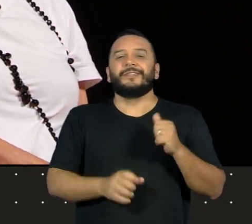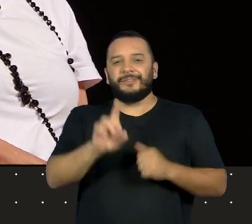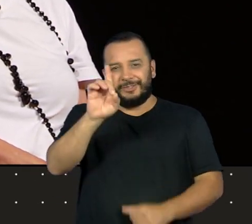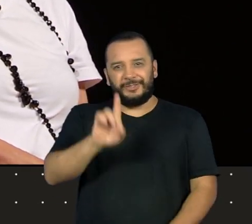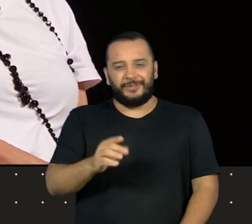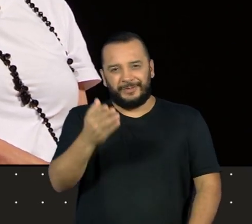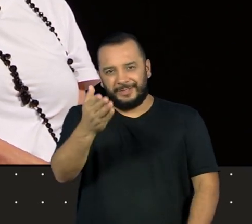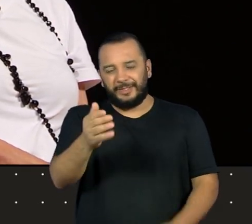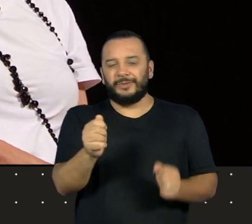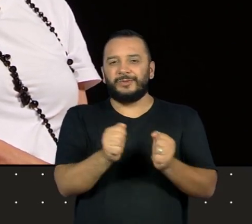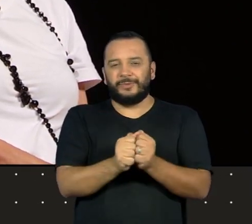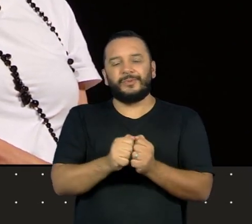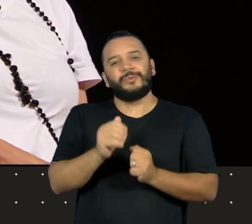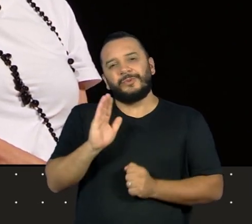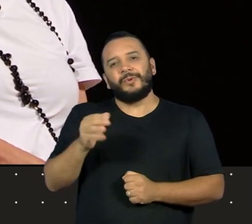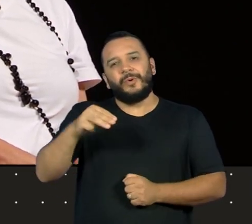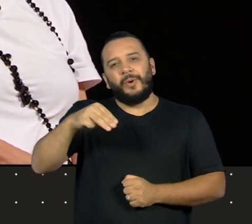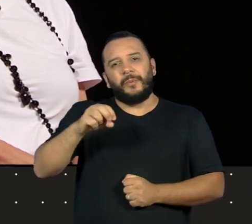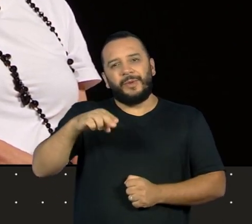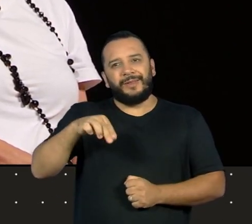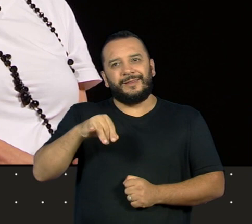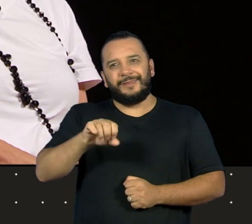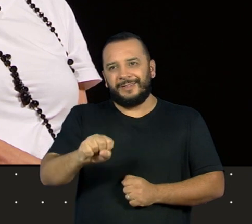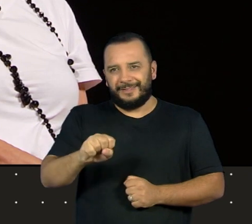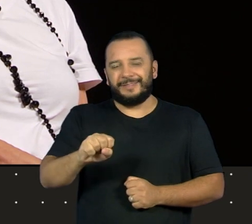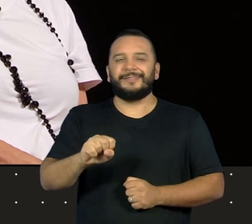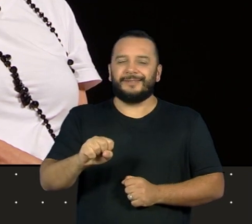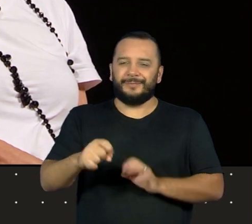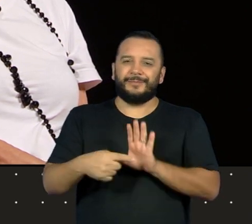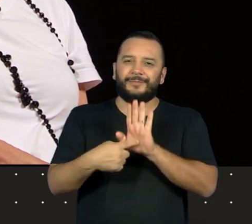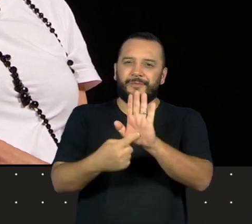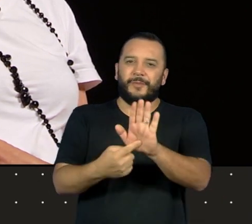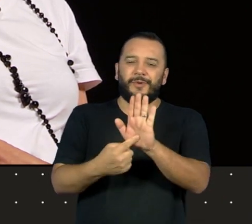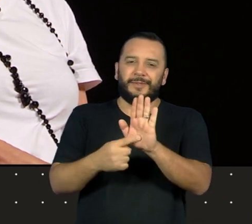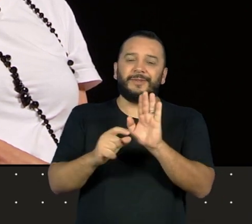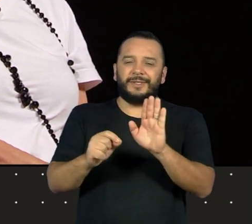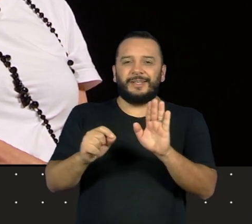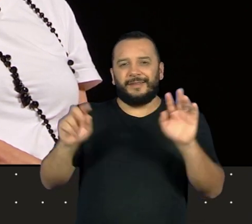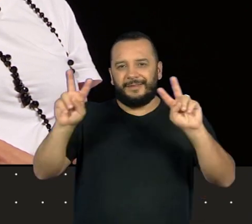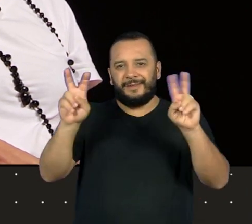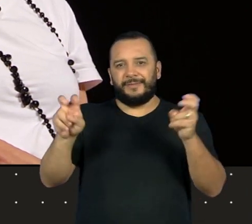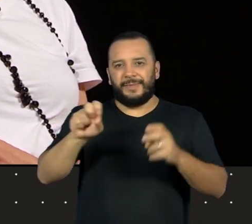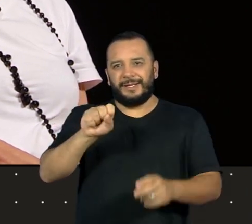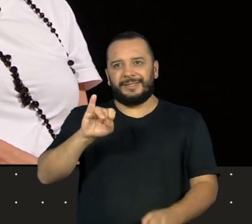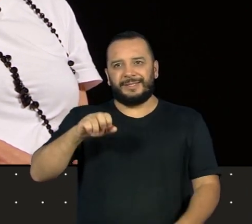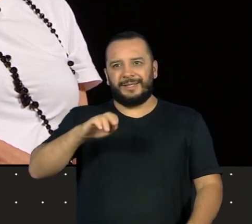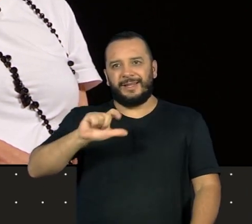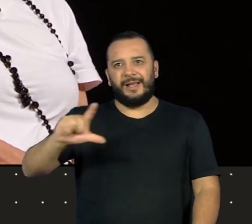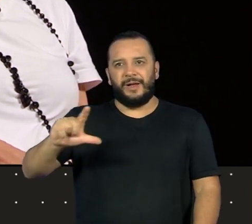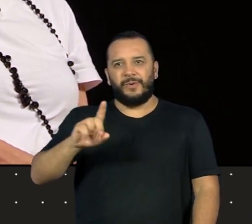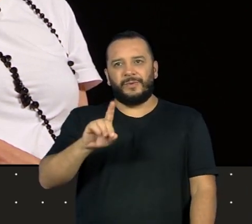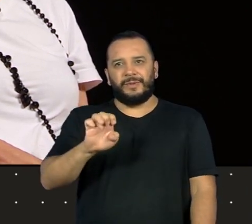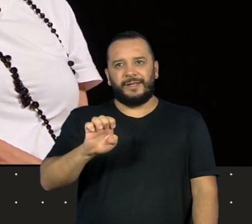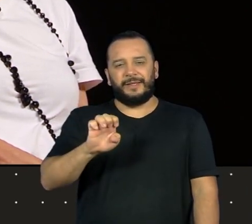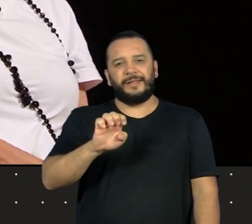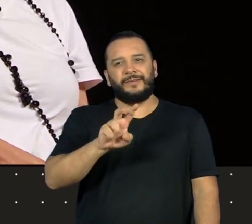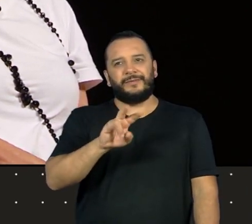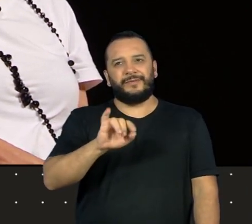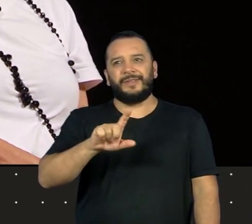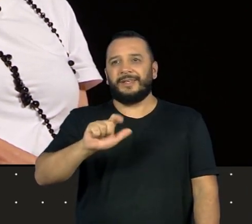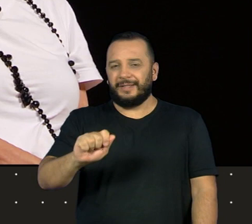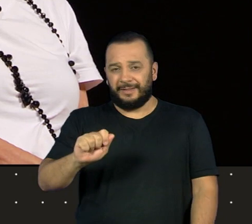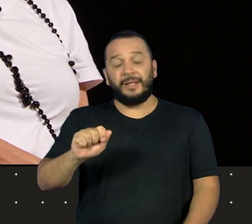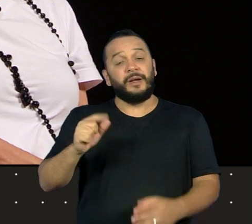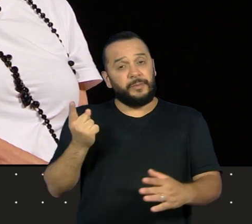Lauro César Muniz, Sinal de Vida. Você ia fazer a peça num elenco que era protagonizado pelo